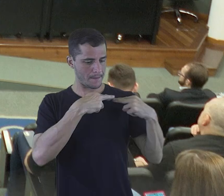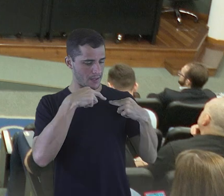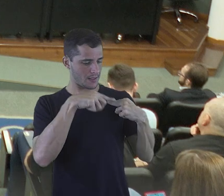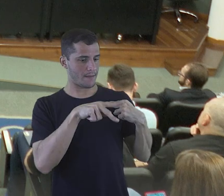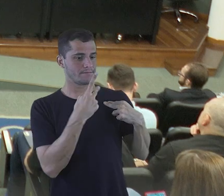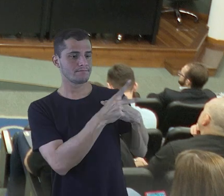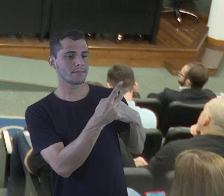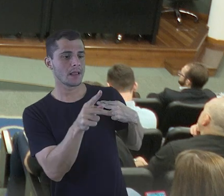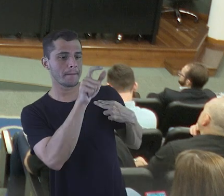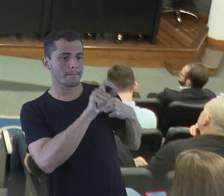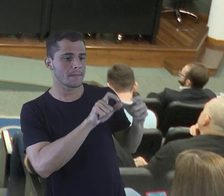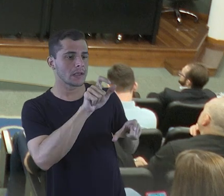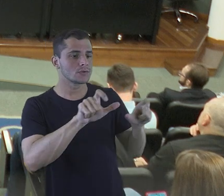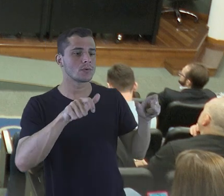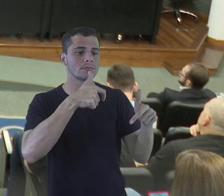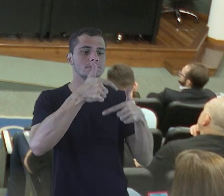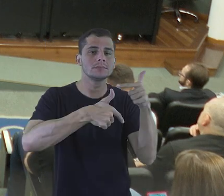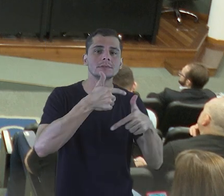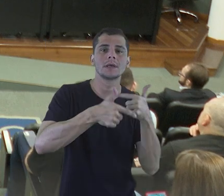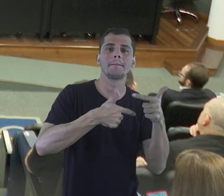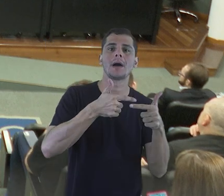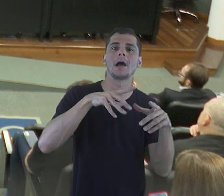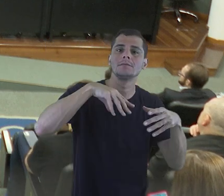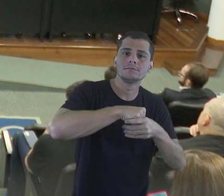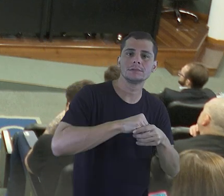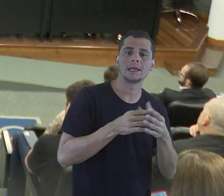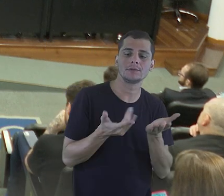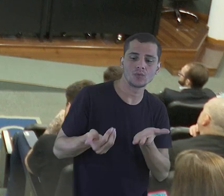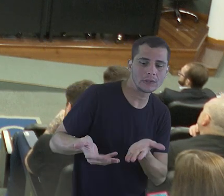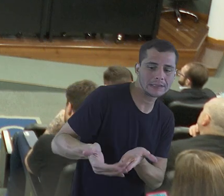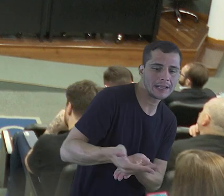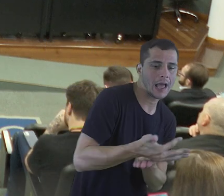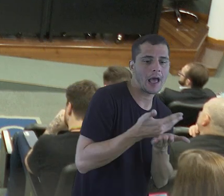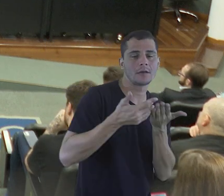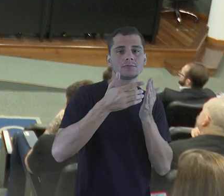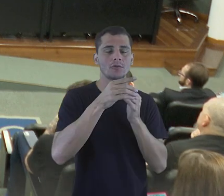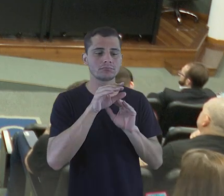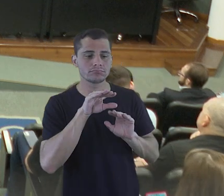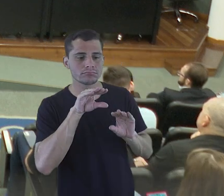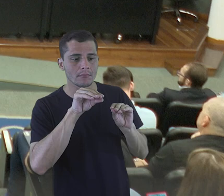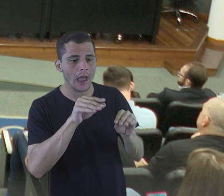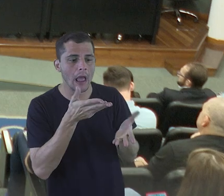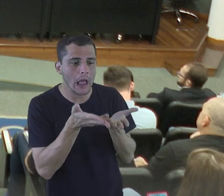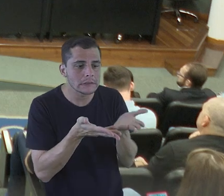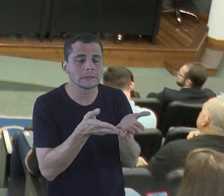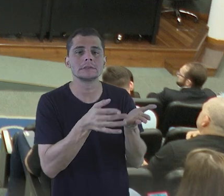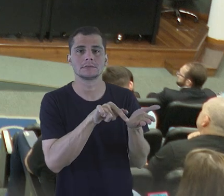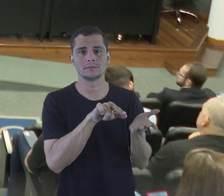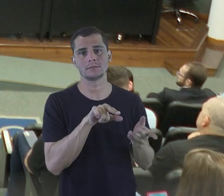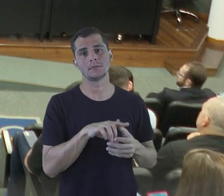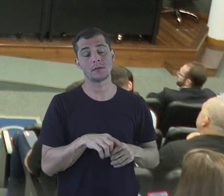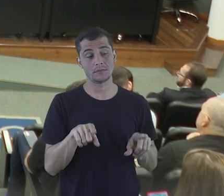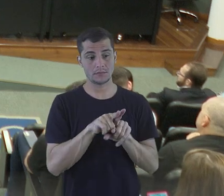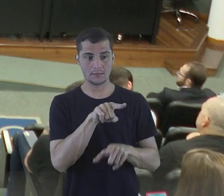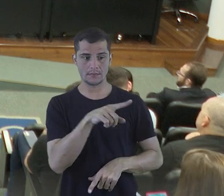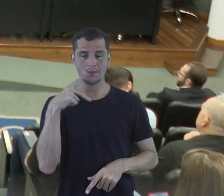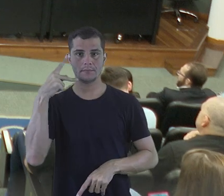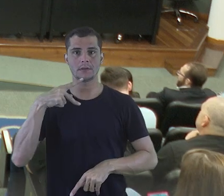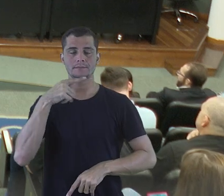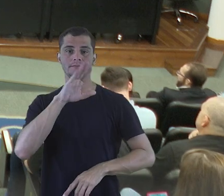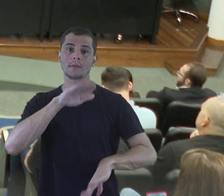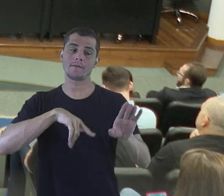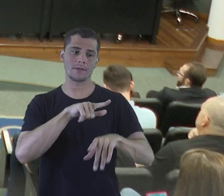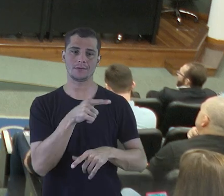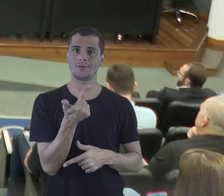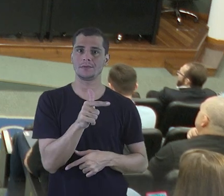agentes que realizarão o tratamento e aqui estas políticas talvez vocês ainda não tenham mas